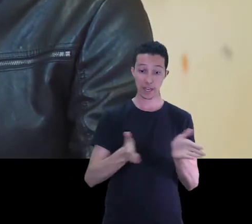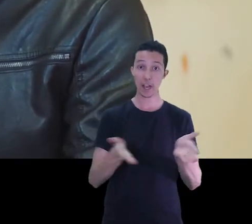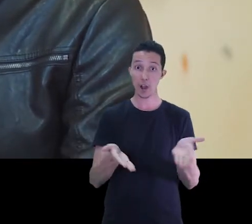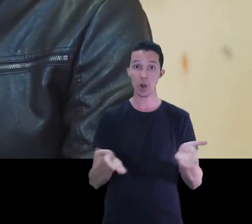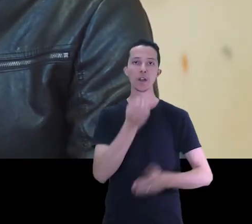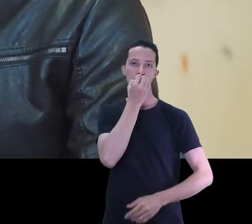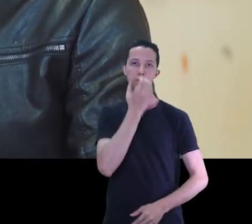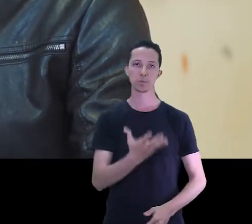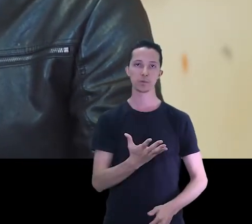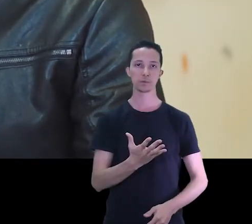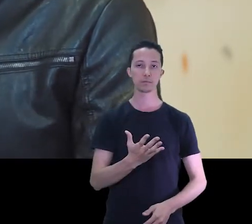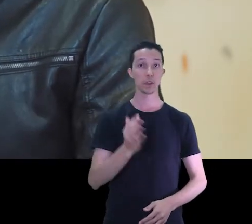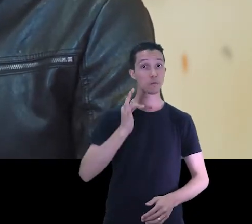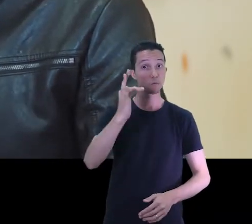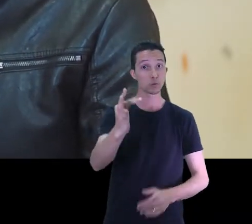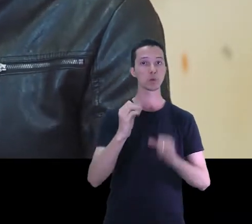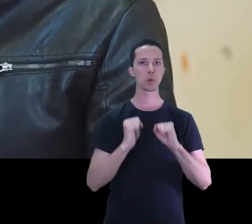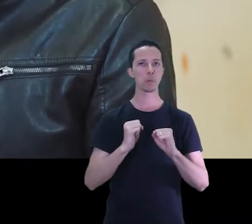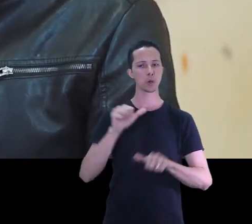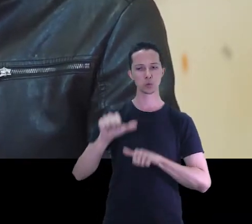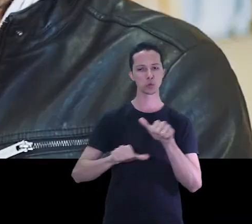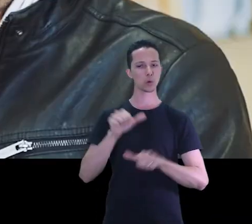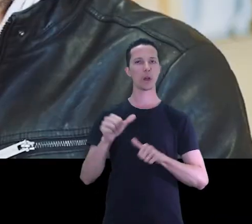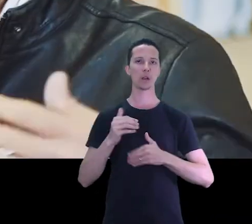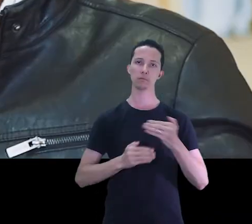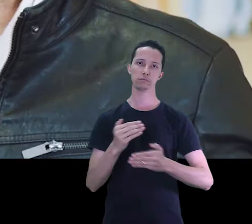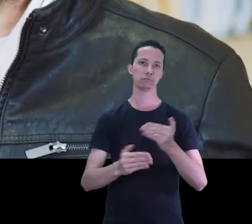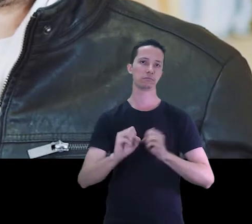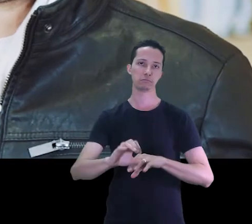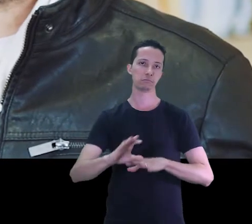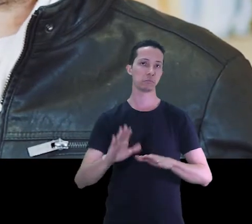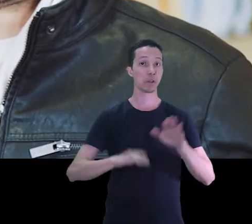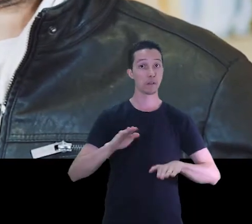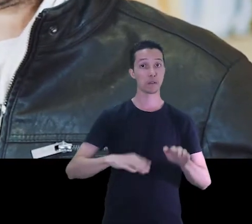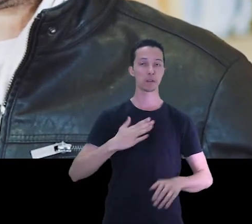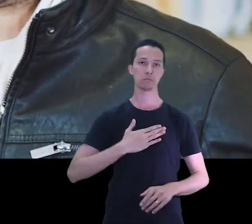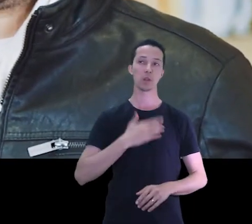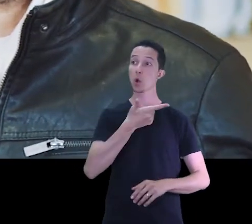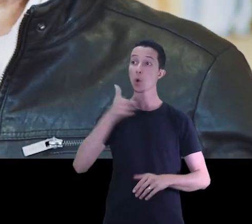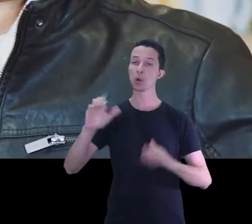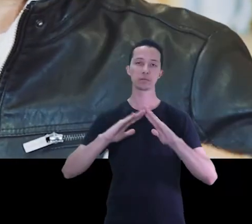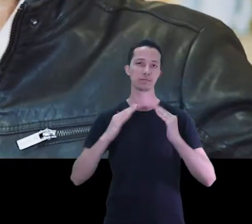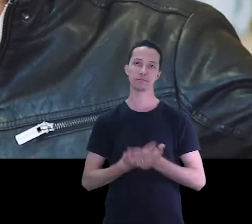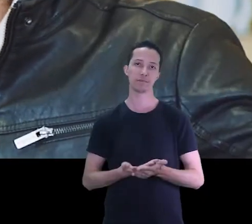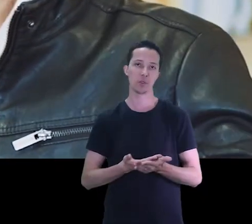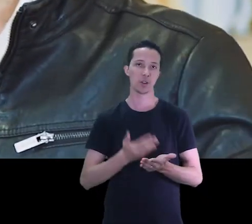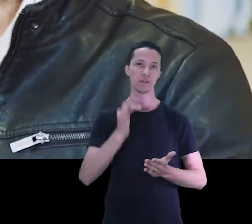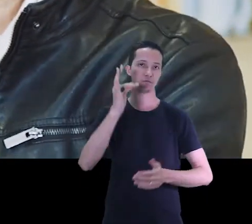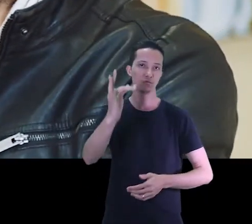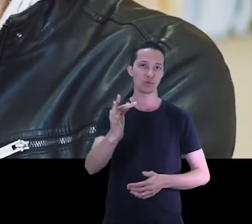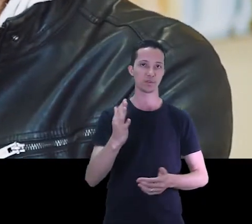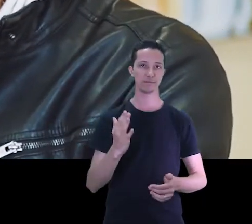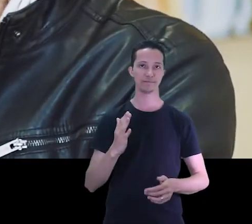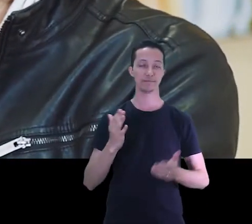foi desenvolvida e que serviu para esse tempo e para esses territórios. Porque amanhã eu posso estar dentro de outro processo educativo, posso estar dentro de outra unidade, eu posso estar